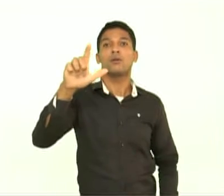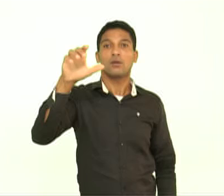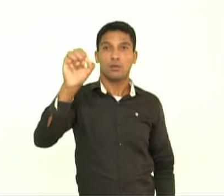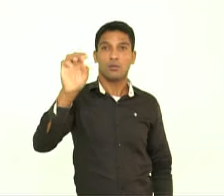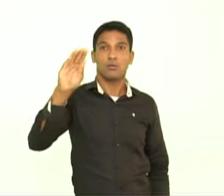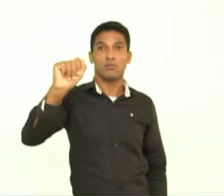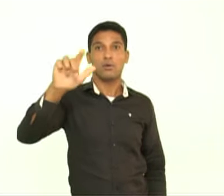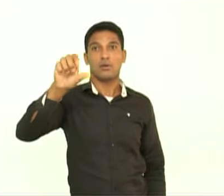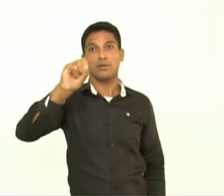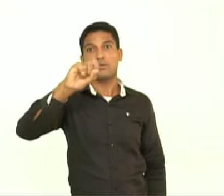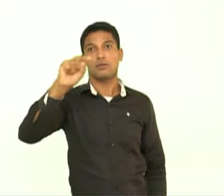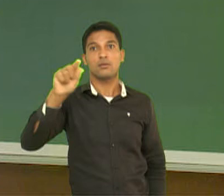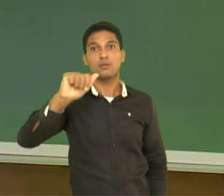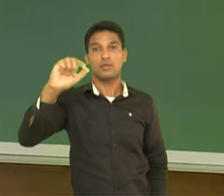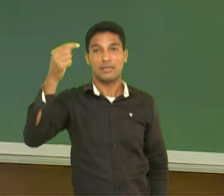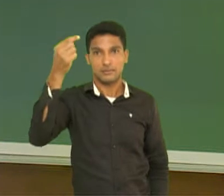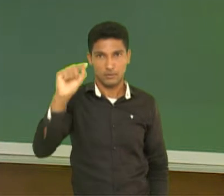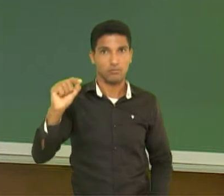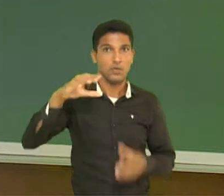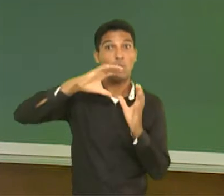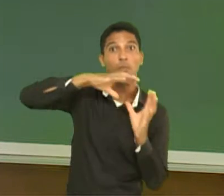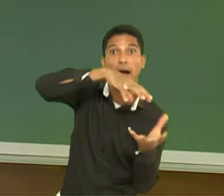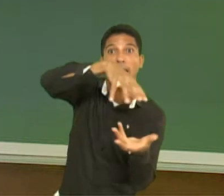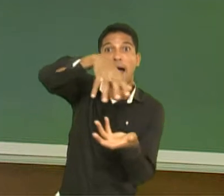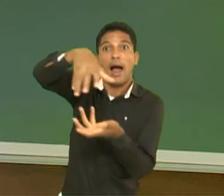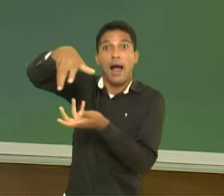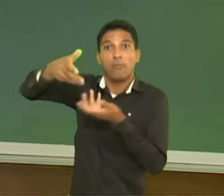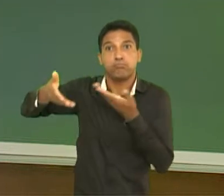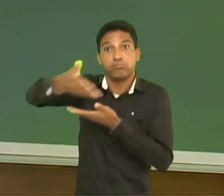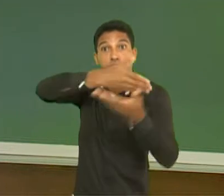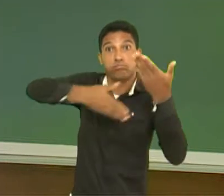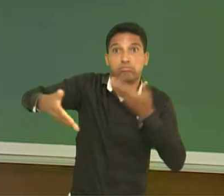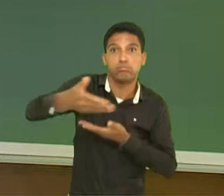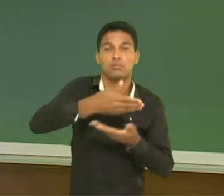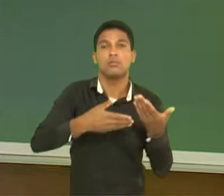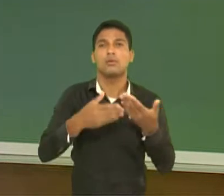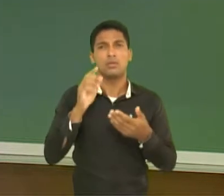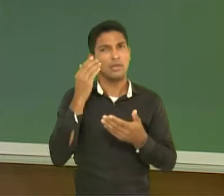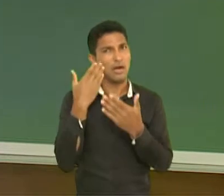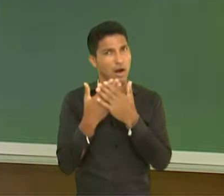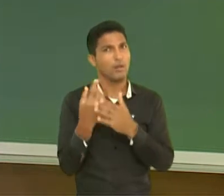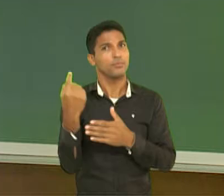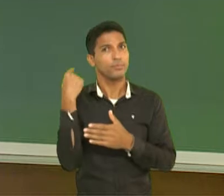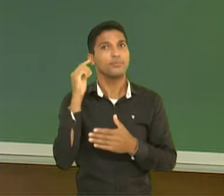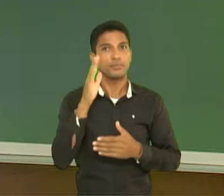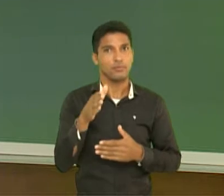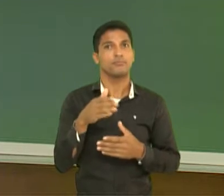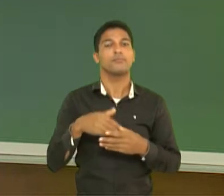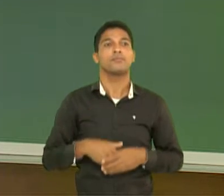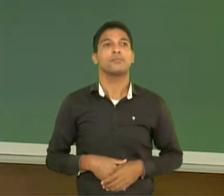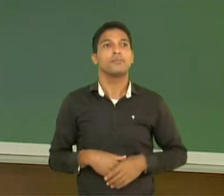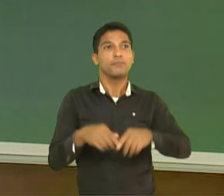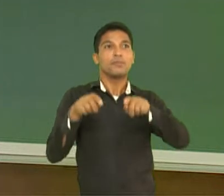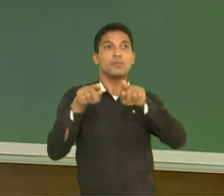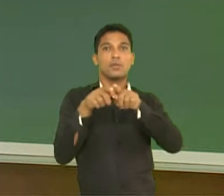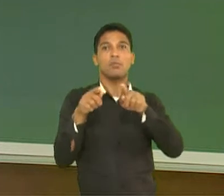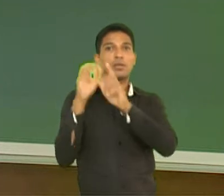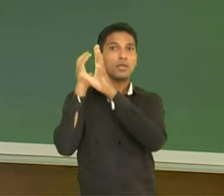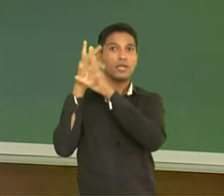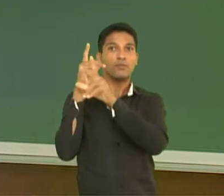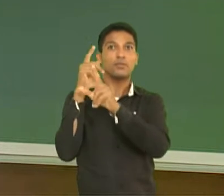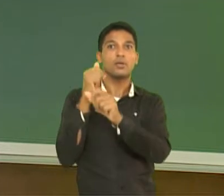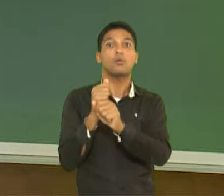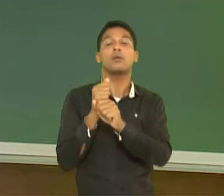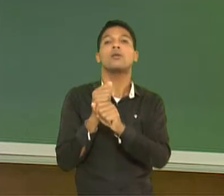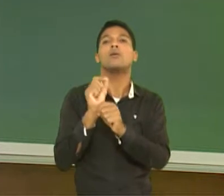globalização, que a gente já teve aqui em algumas aulas, e ainda revisar as mudanças recentes no contexto da